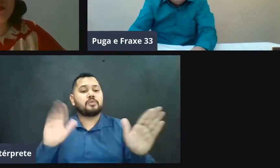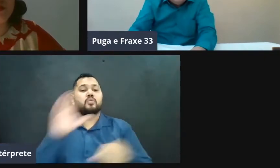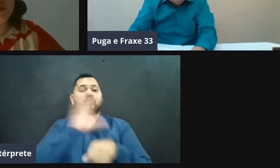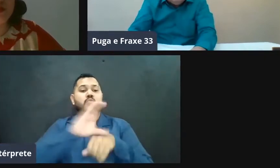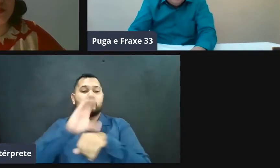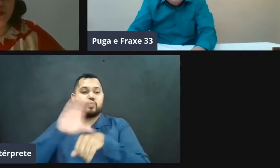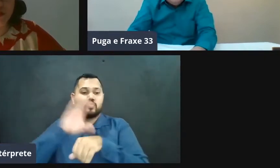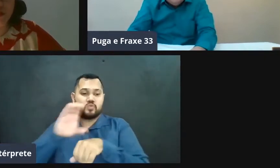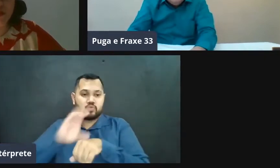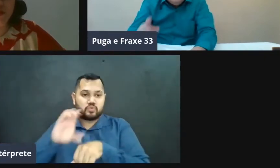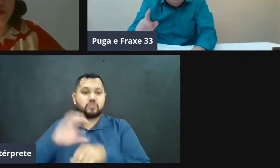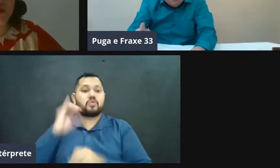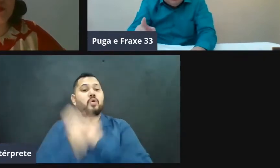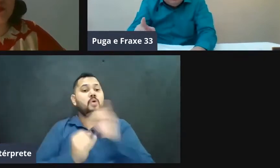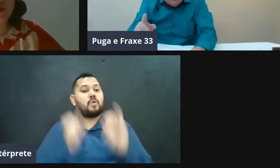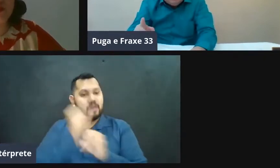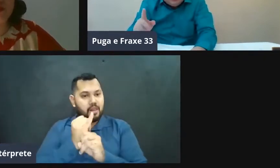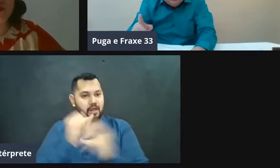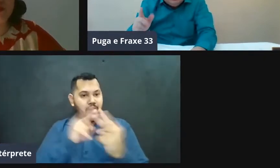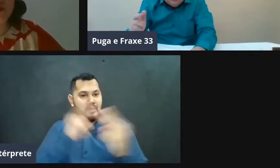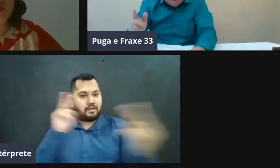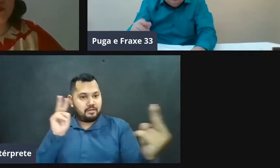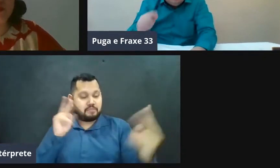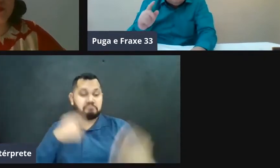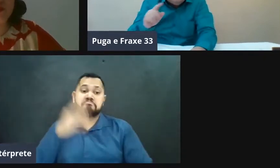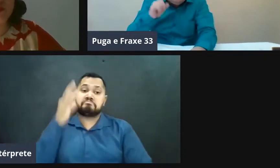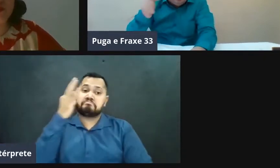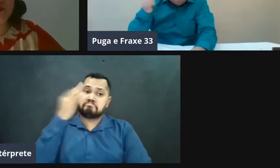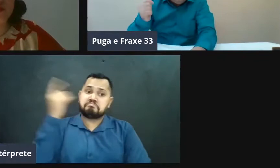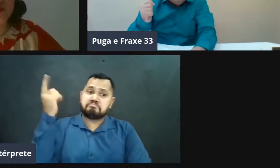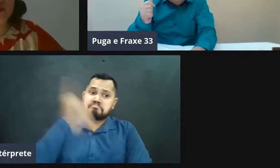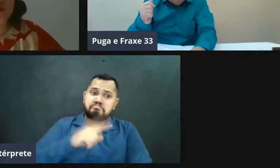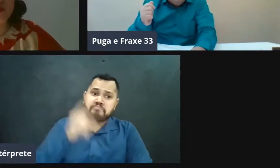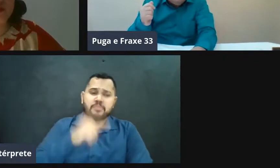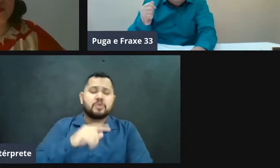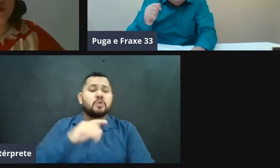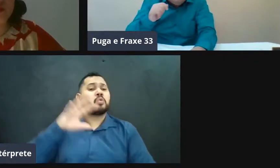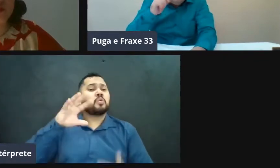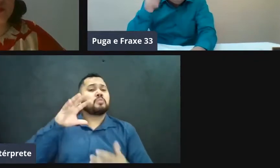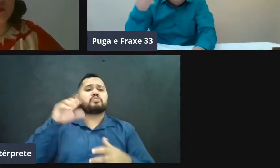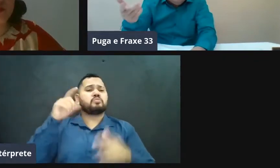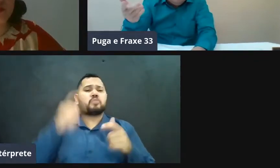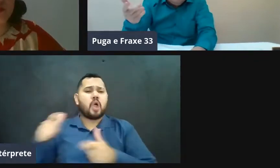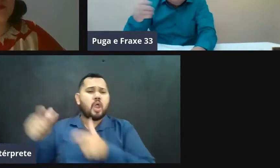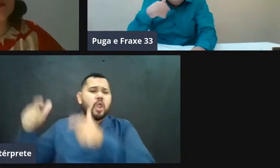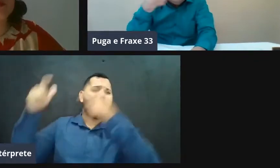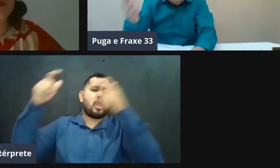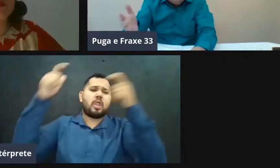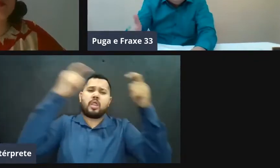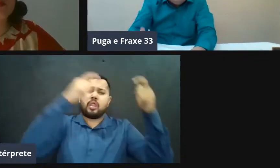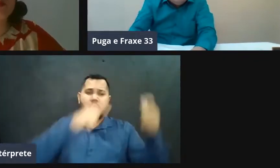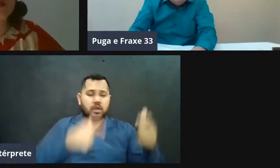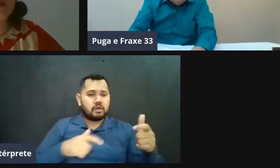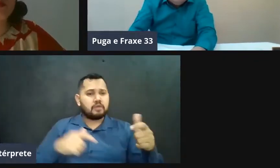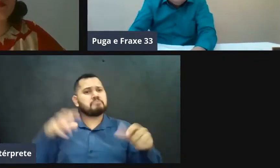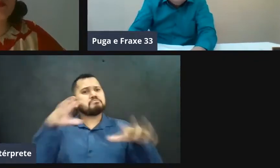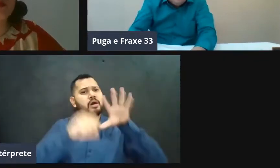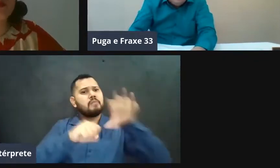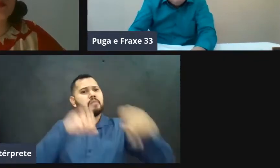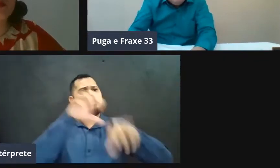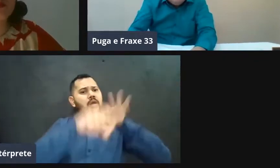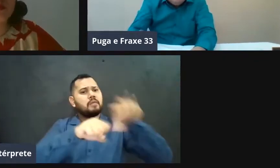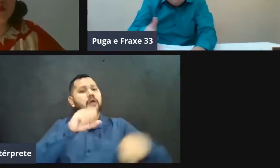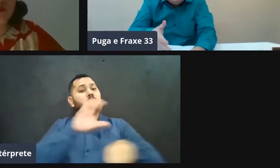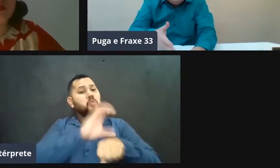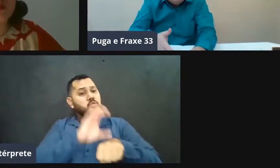na modalidade online e pode prestar atenção, pessoas de todo o mundo, ou do mundo todo, começaram a fazer o curso,